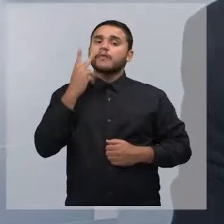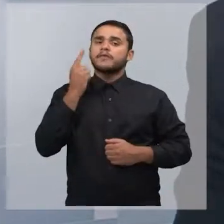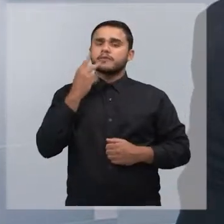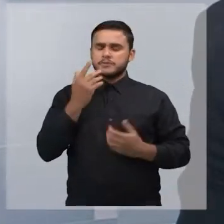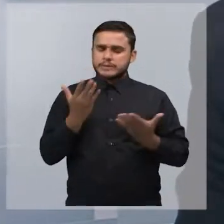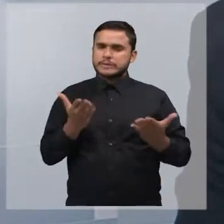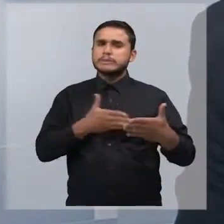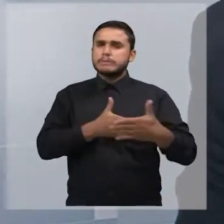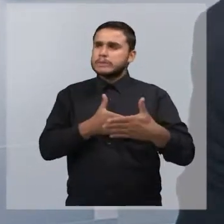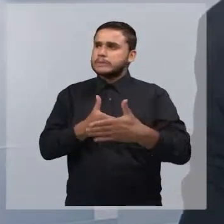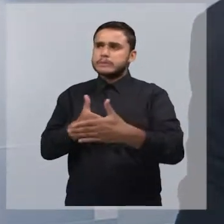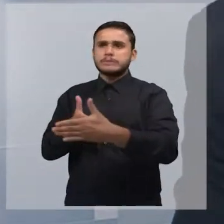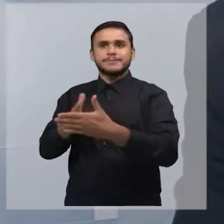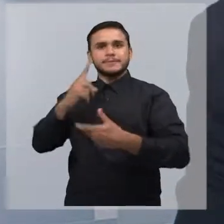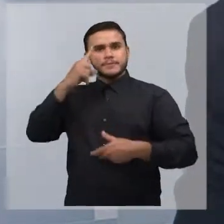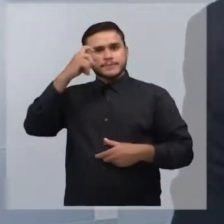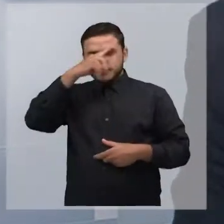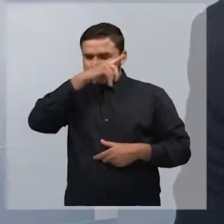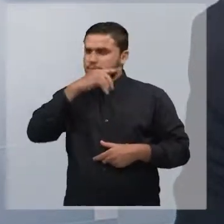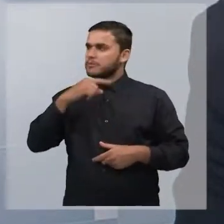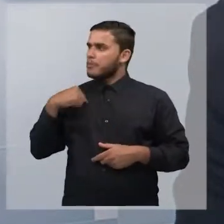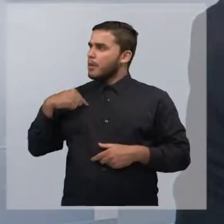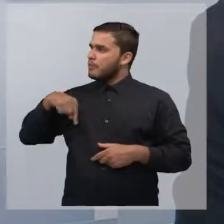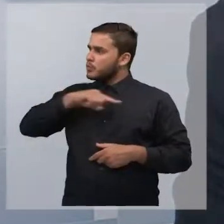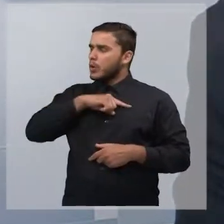cidade, de tantos desafios